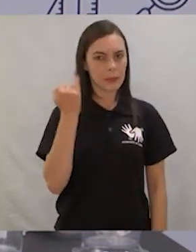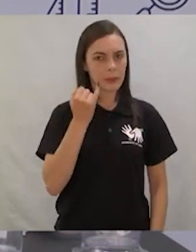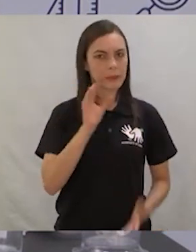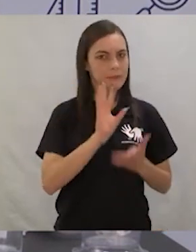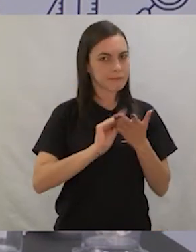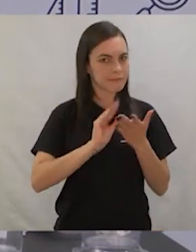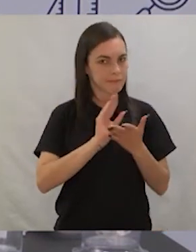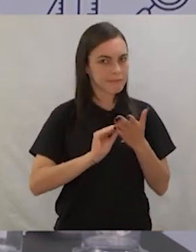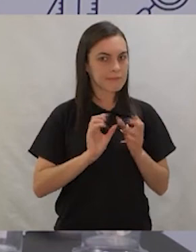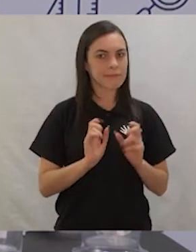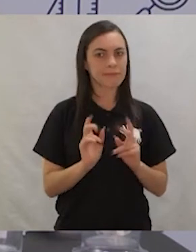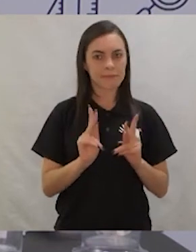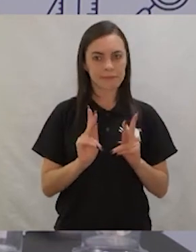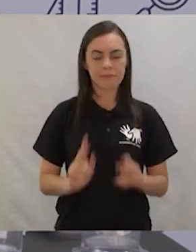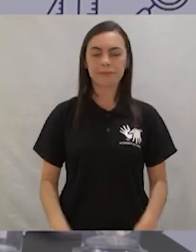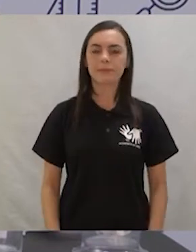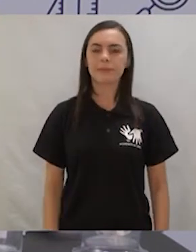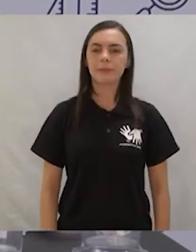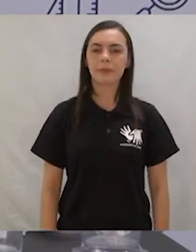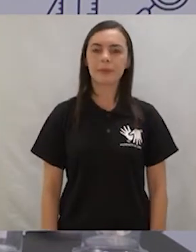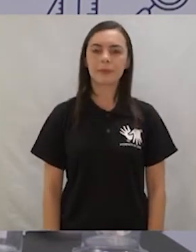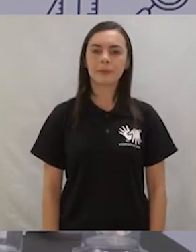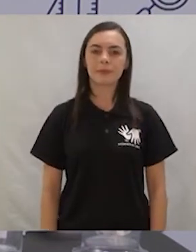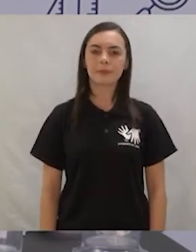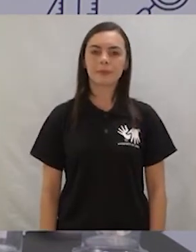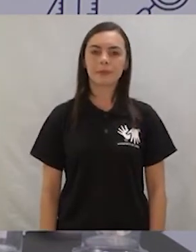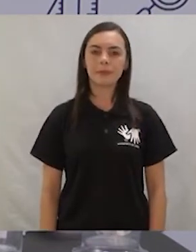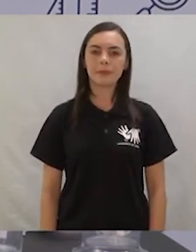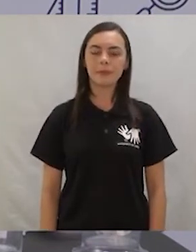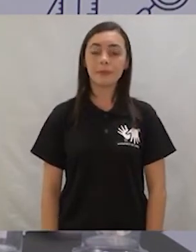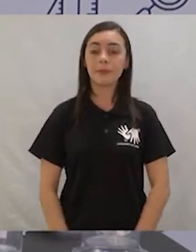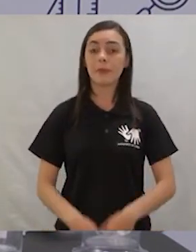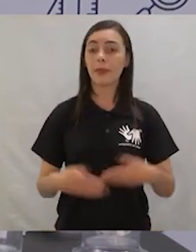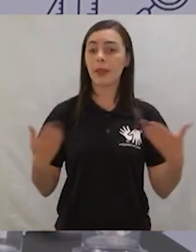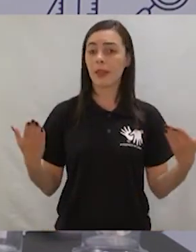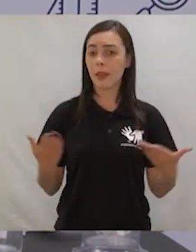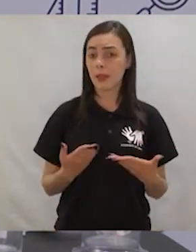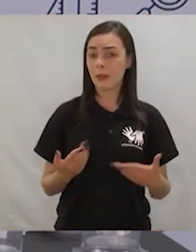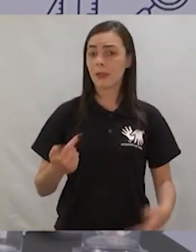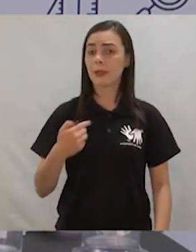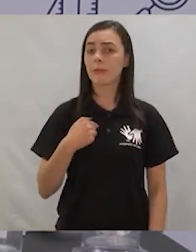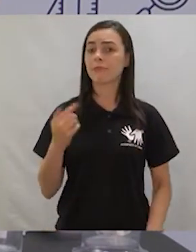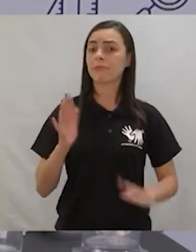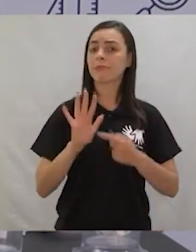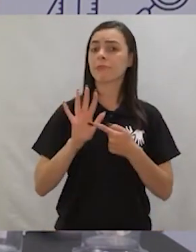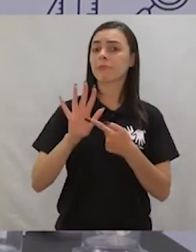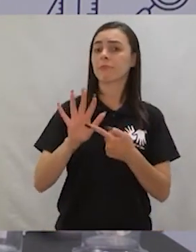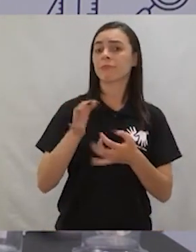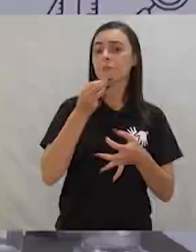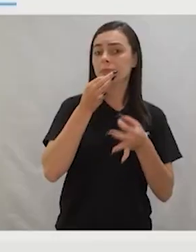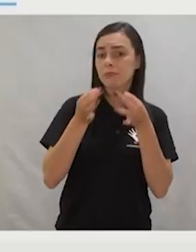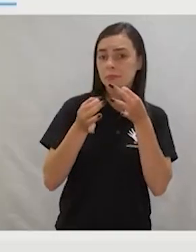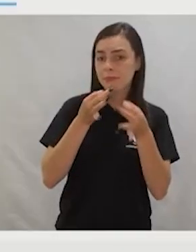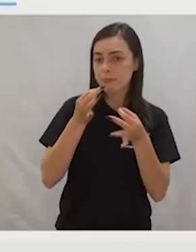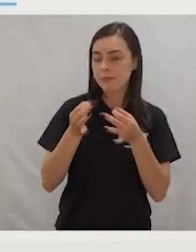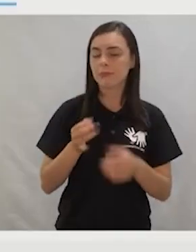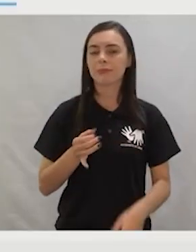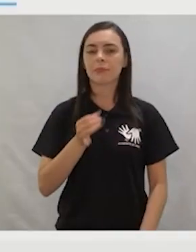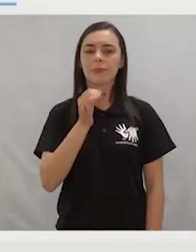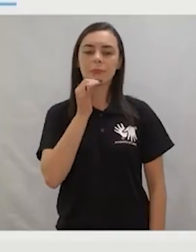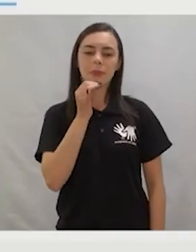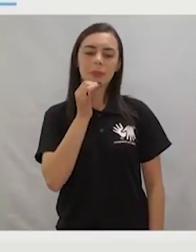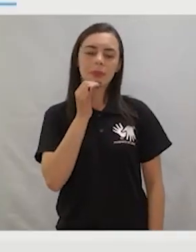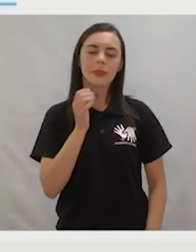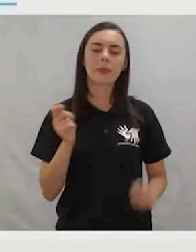esse registro aí no seu caderno, tá bom? Olha, então agora a professora vai dar aqui para vocês algumas sugestões, olha.